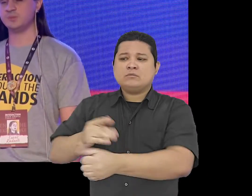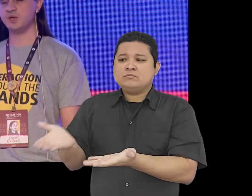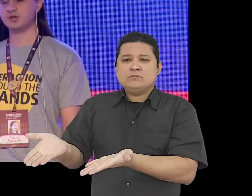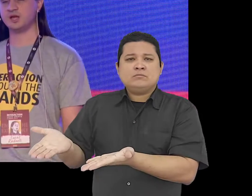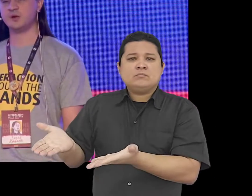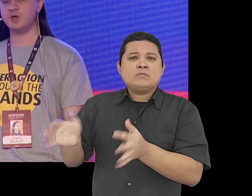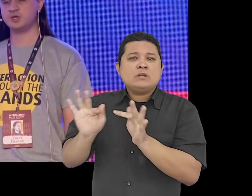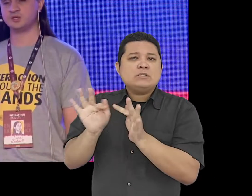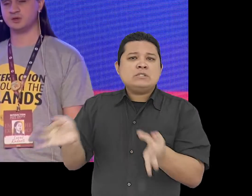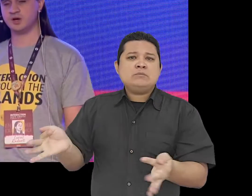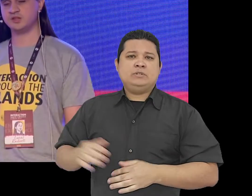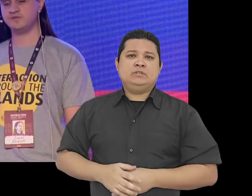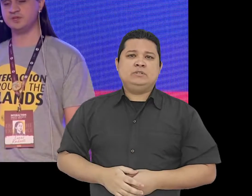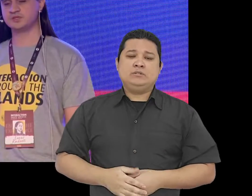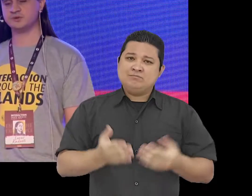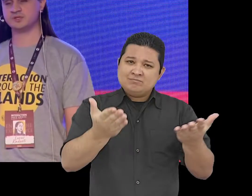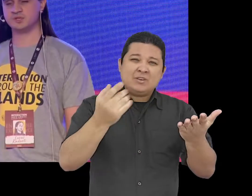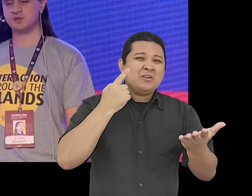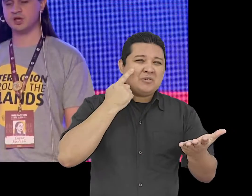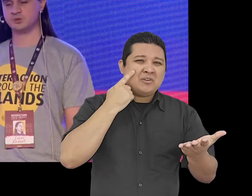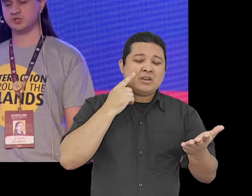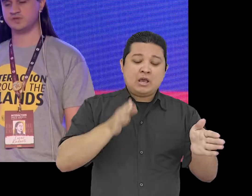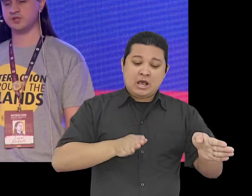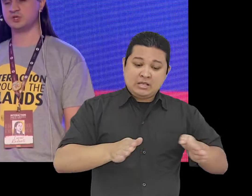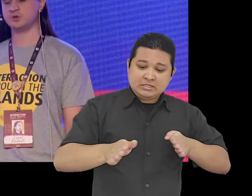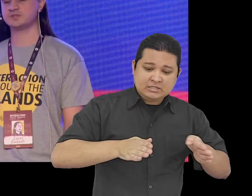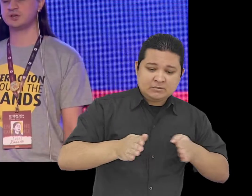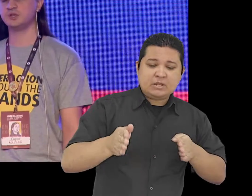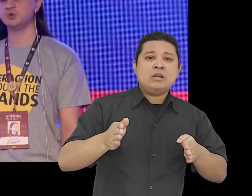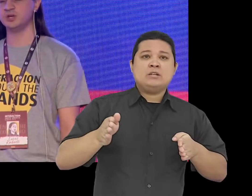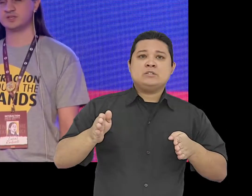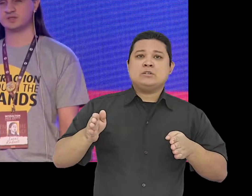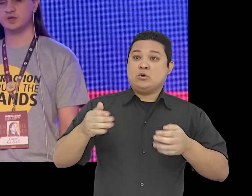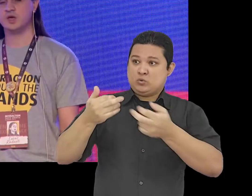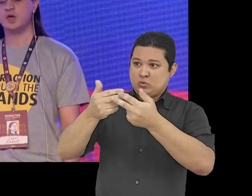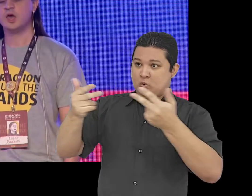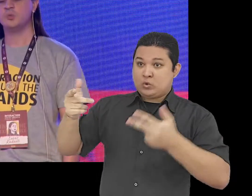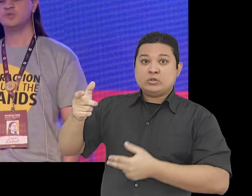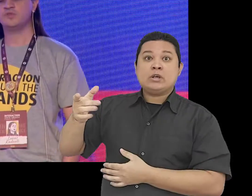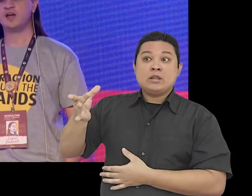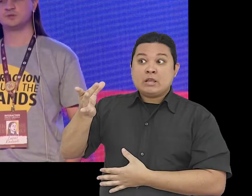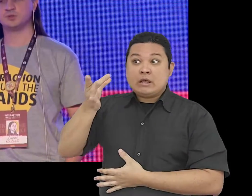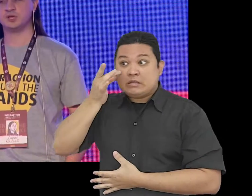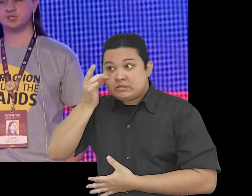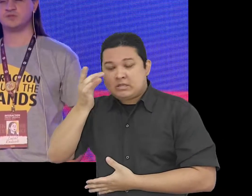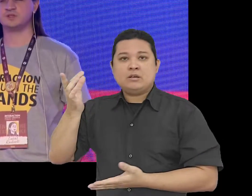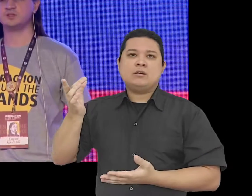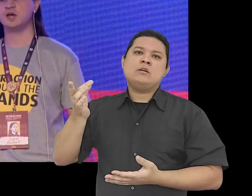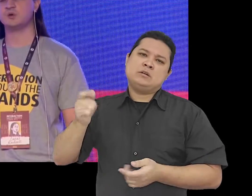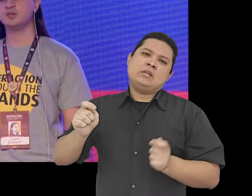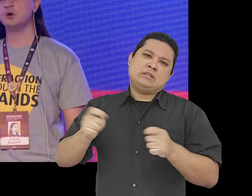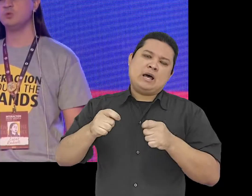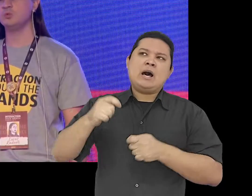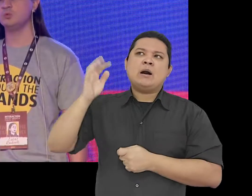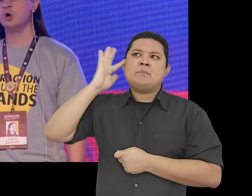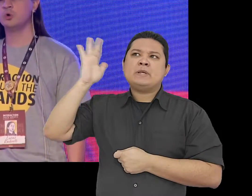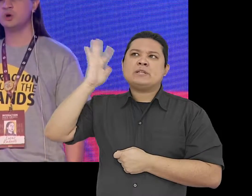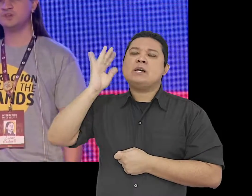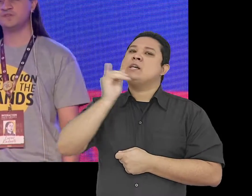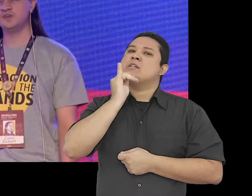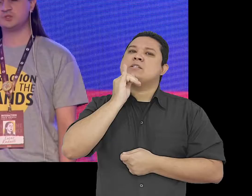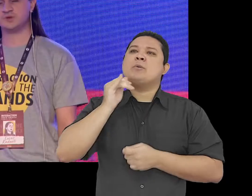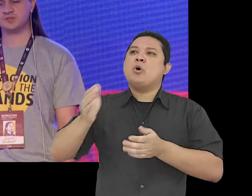consegue perceber claramente a definição de acessibilidade quando a gente fala de coisas arquitetônicas. É muito fácil, né? A gente fala assim, o que é